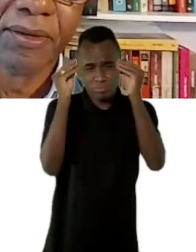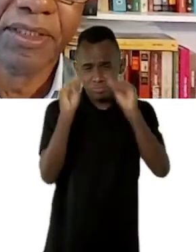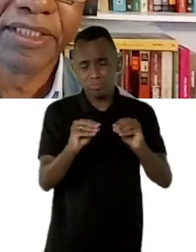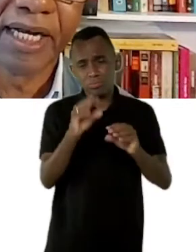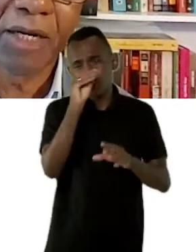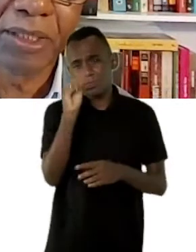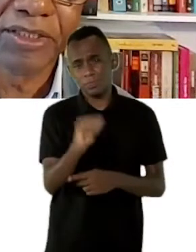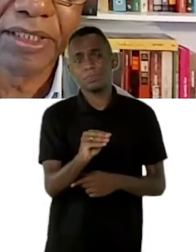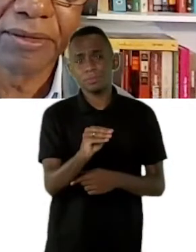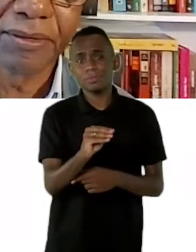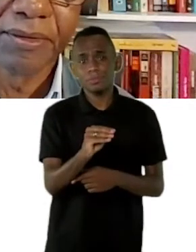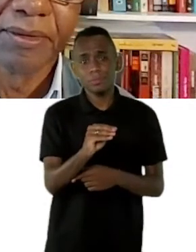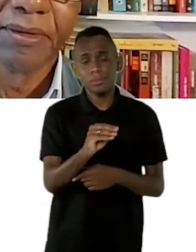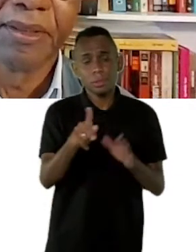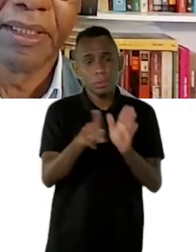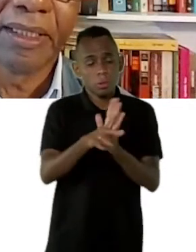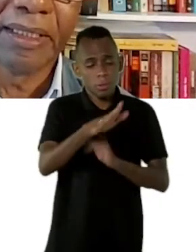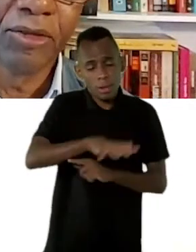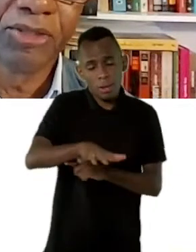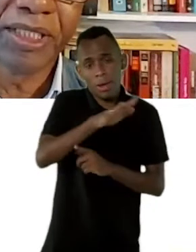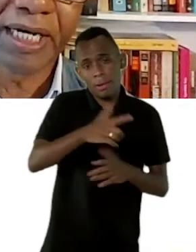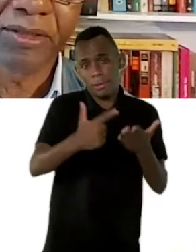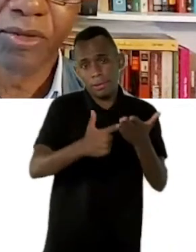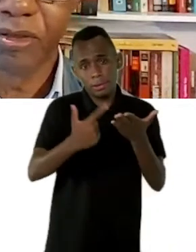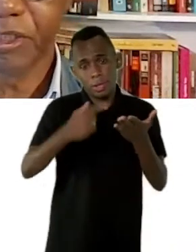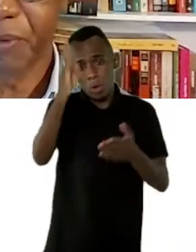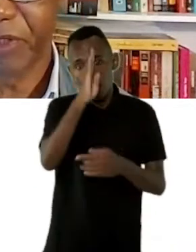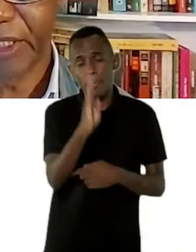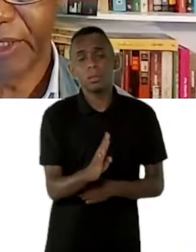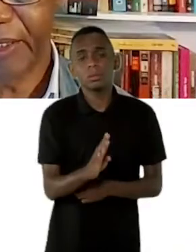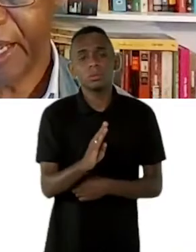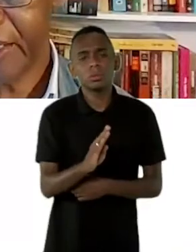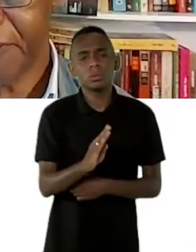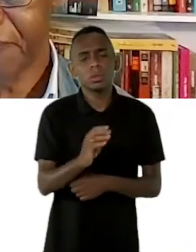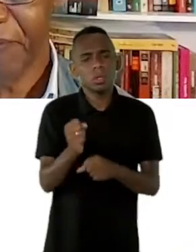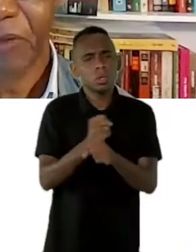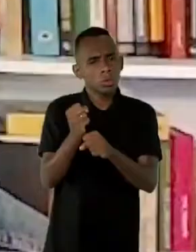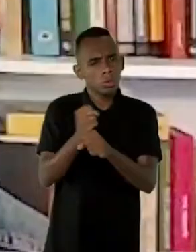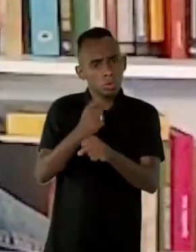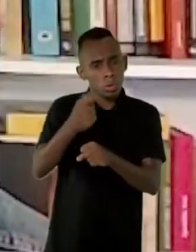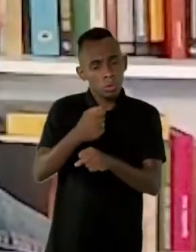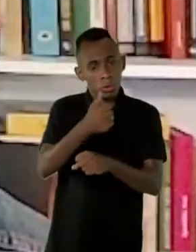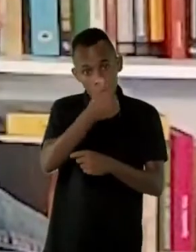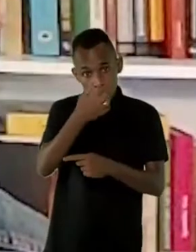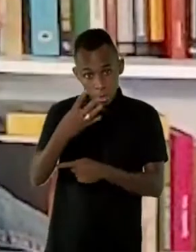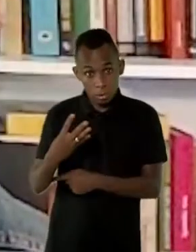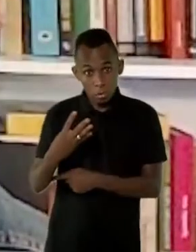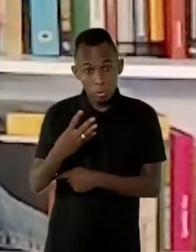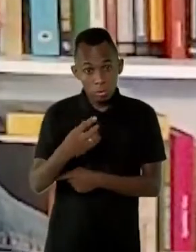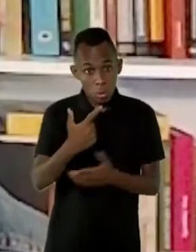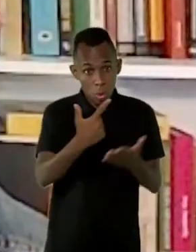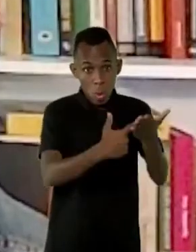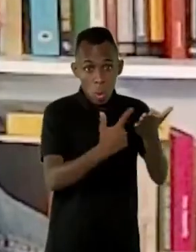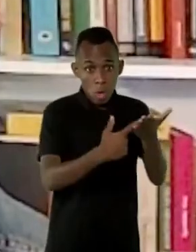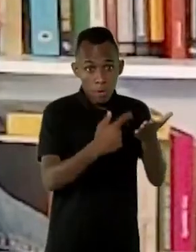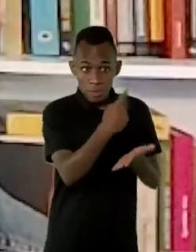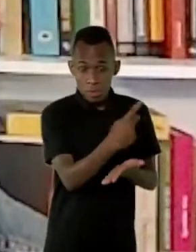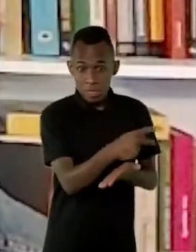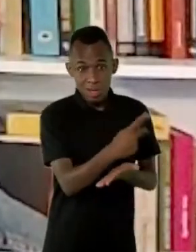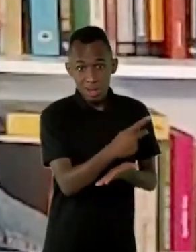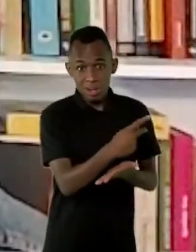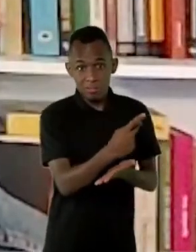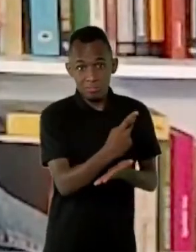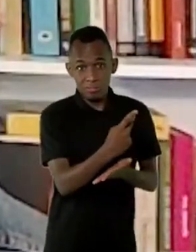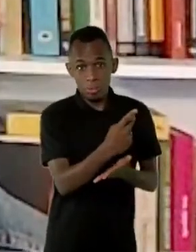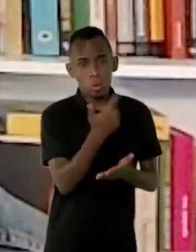cenário literário brasileiro. Em 2014, para você ter ideia, os livros dela já não estavam mais na